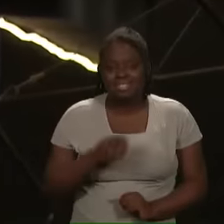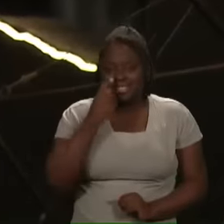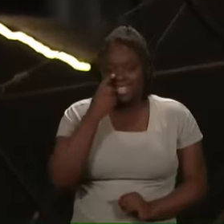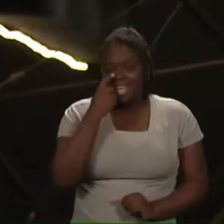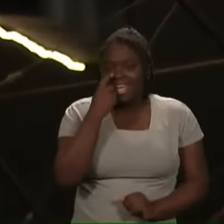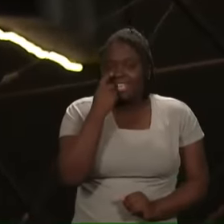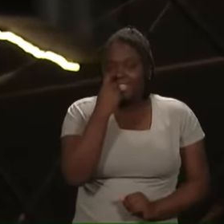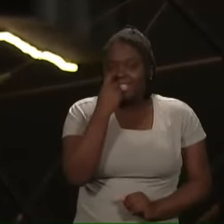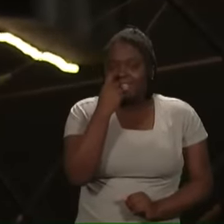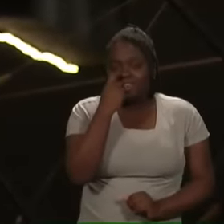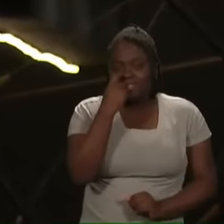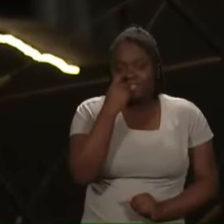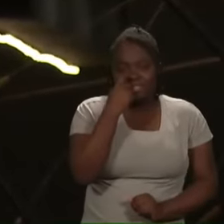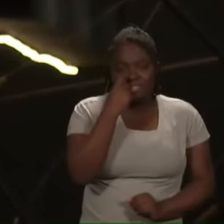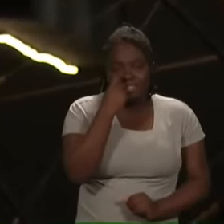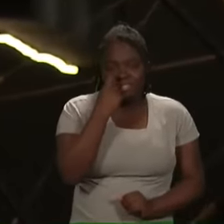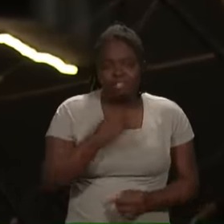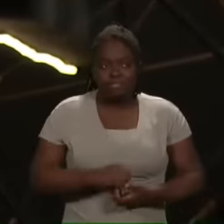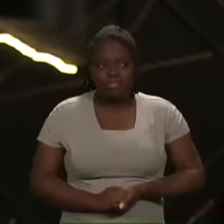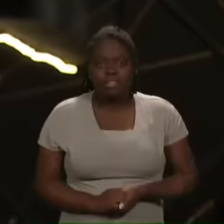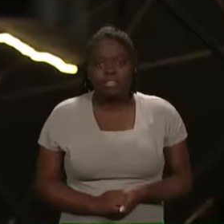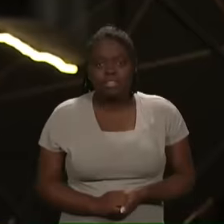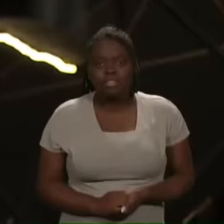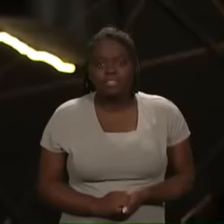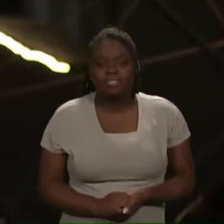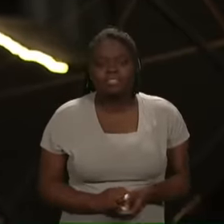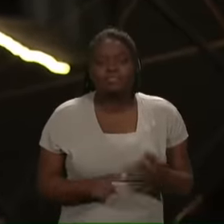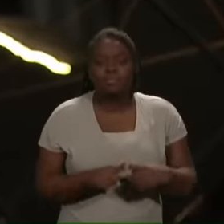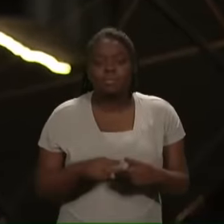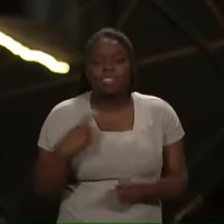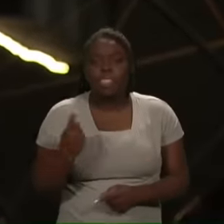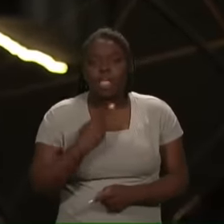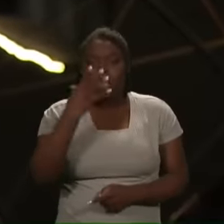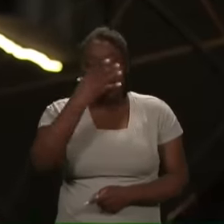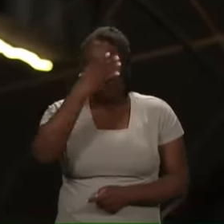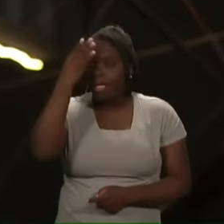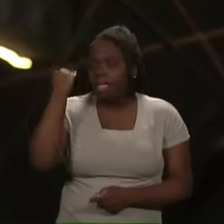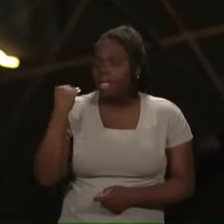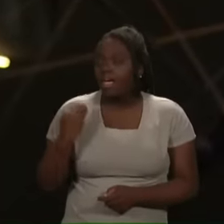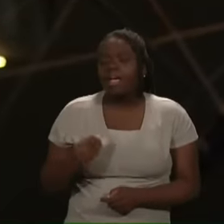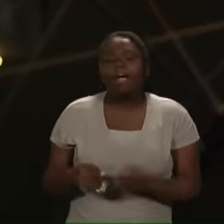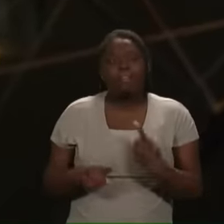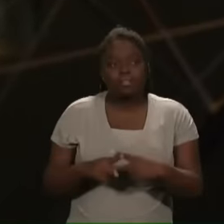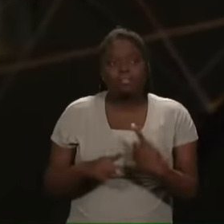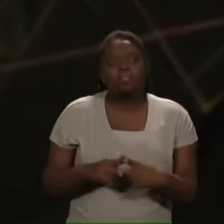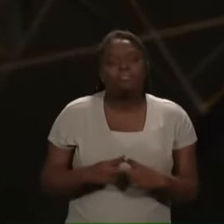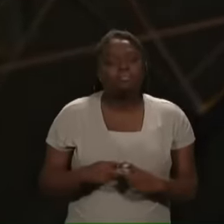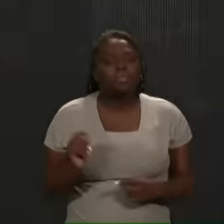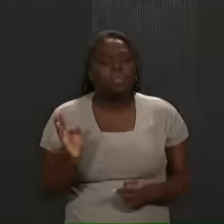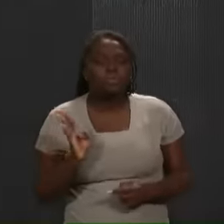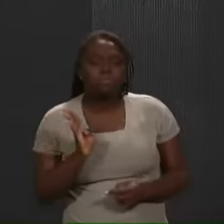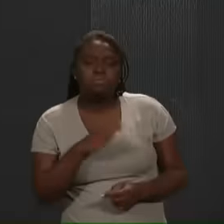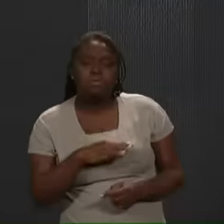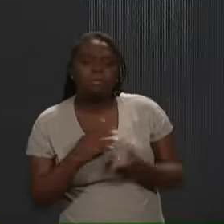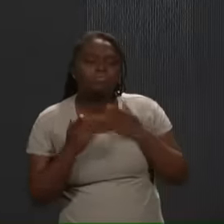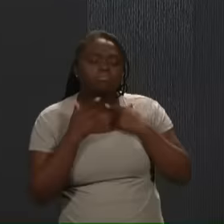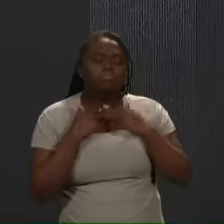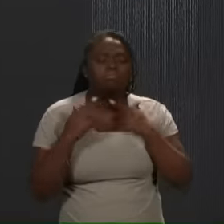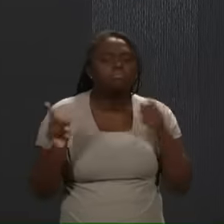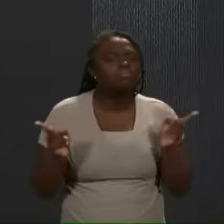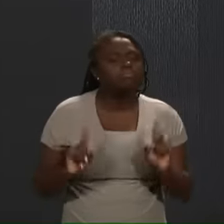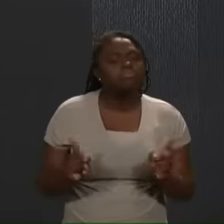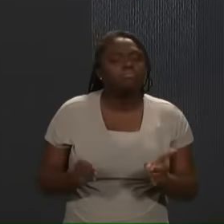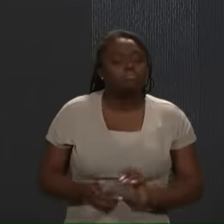quando a gente esquece, não é porque temos má vontade, não é isso. A gente